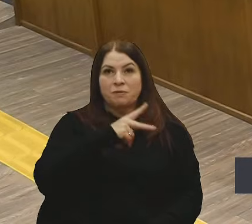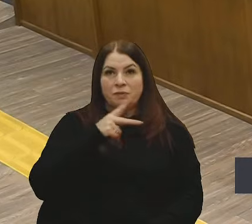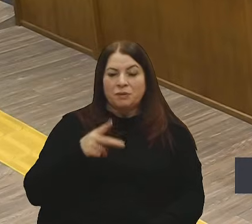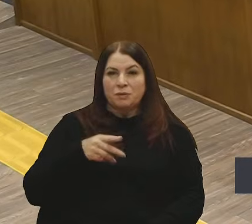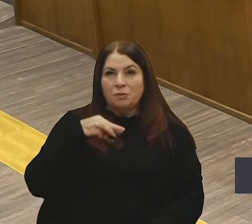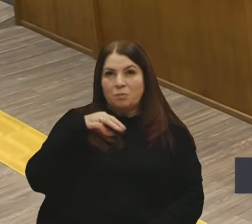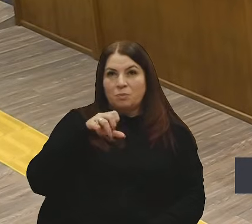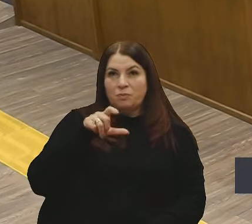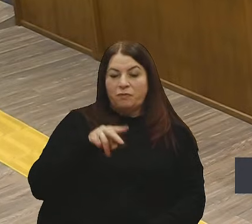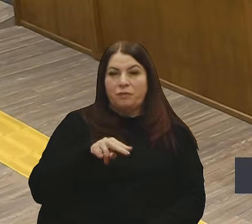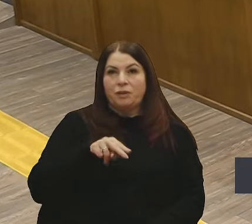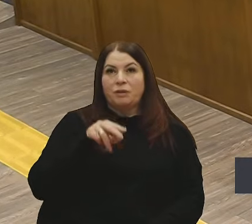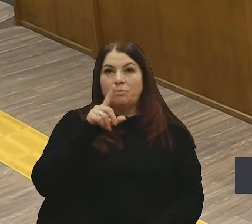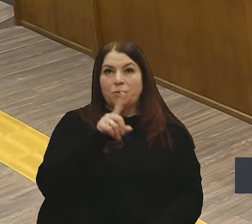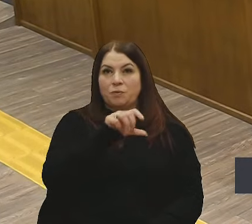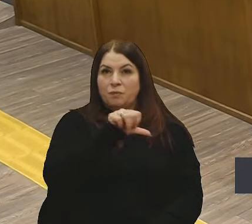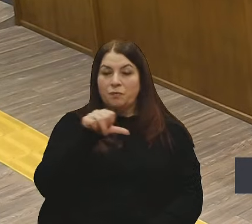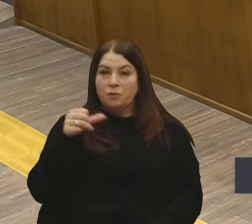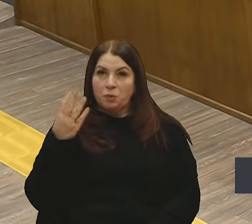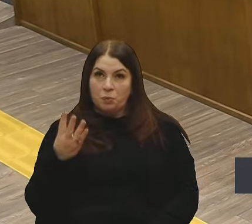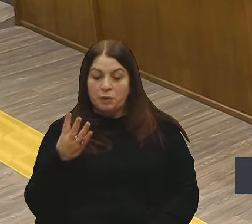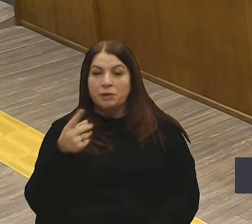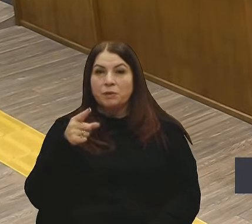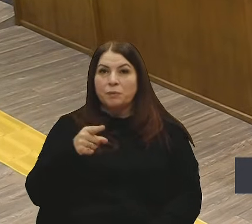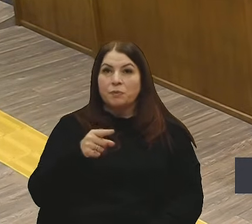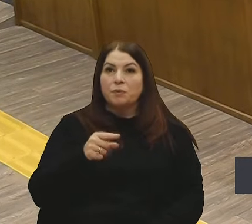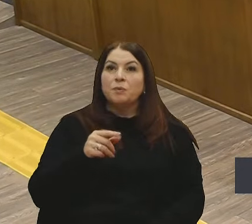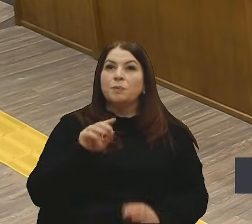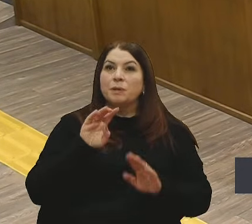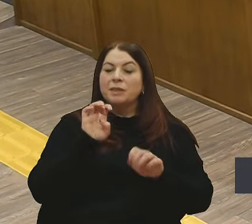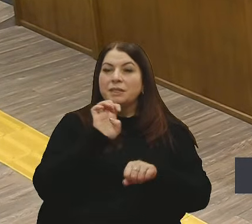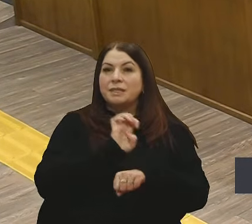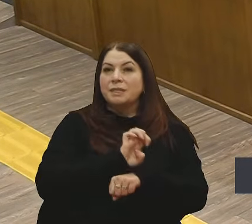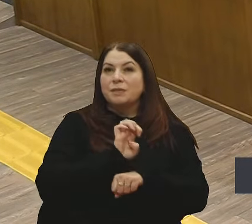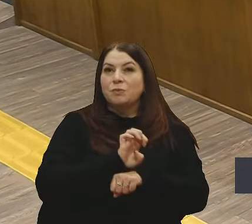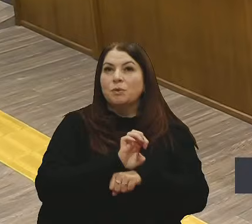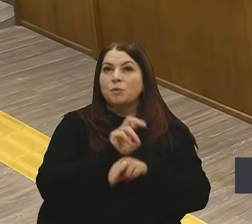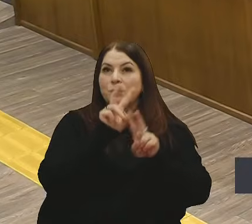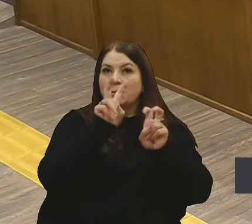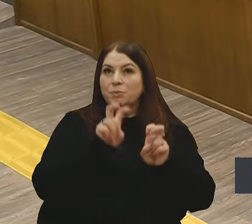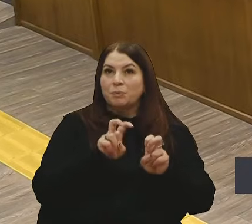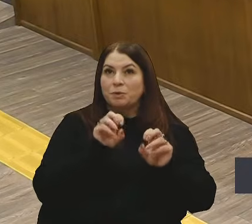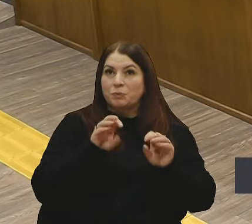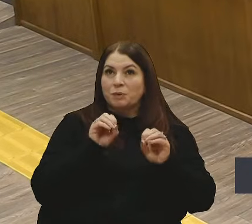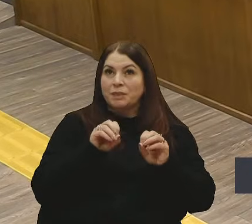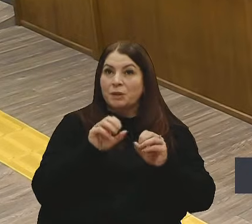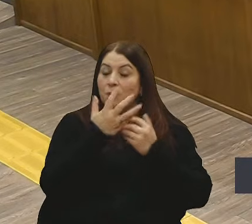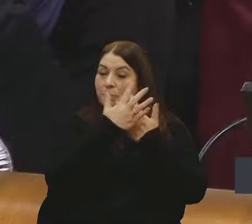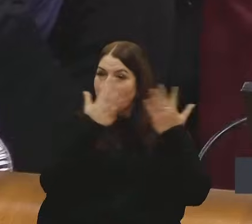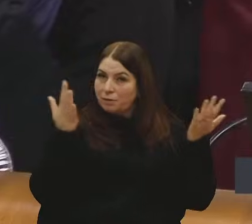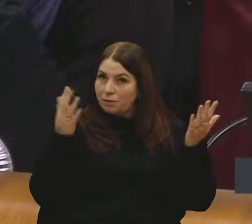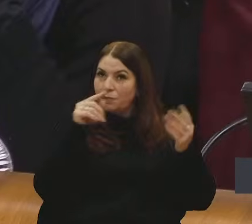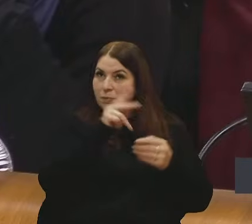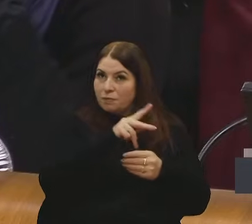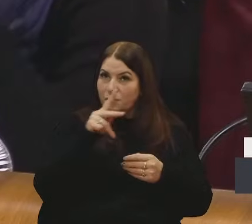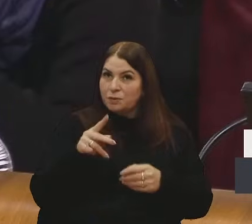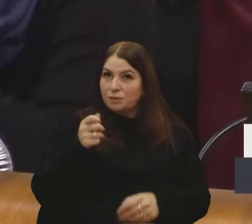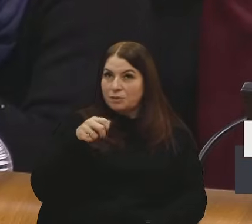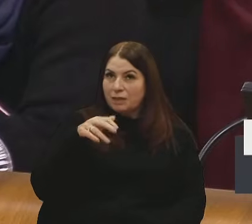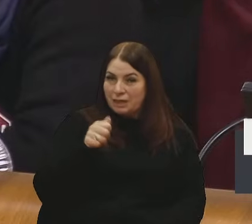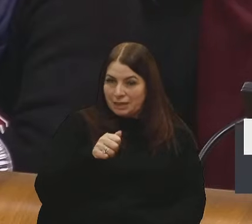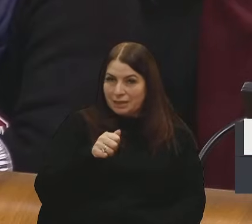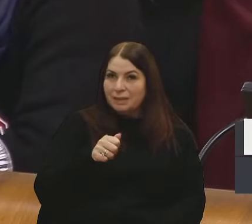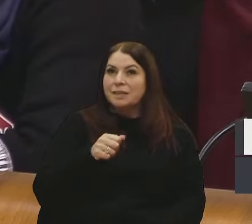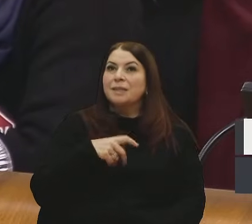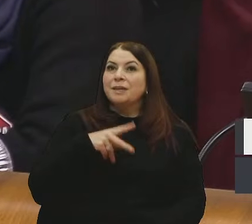em 1994, a época que a rede estadual trabalhava com o tema de educação ambiental. Foi com a professora Ana Luísa